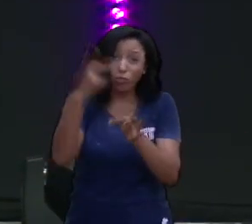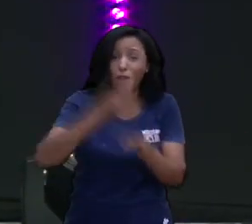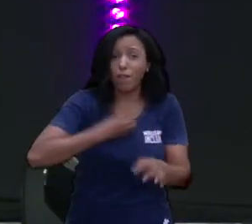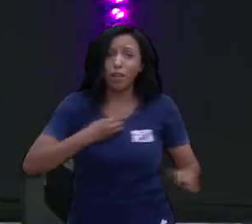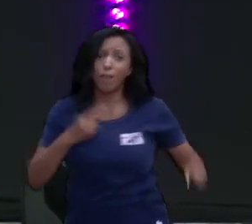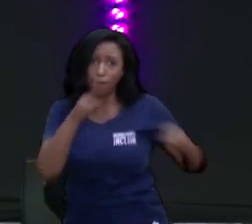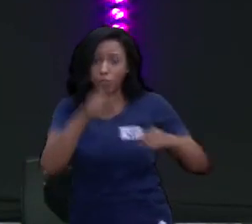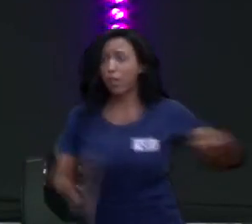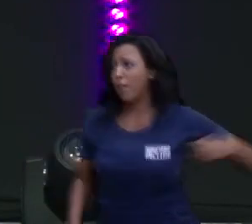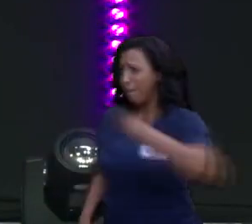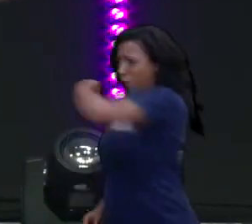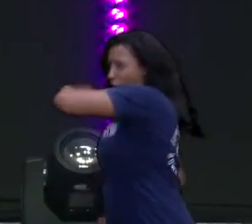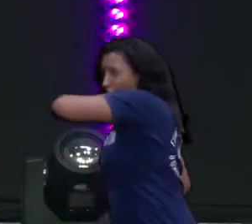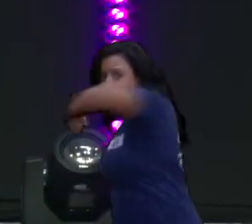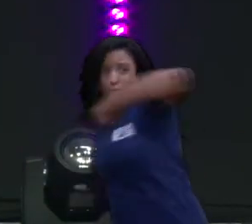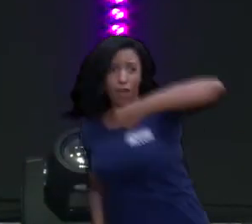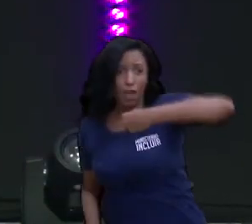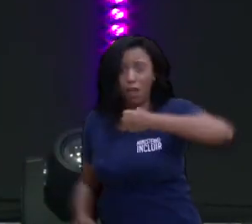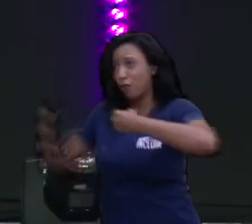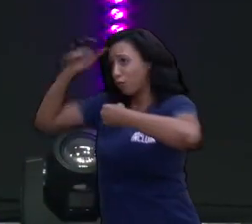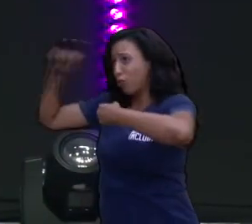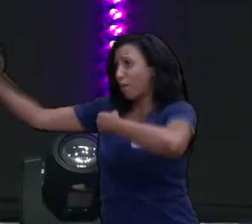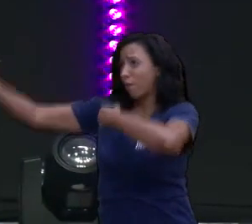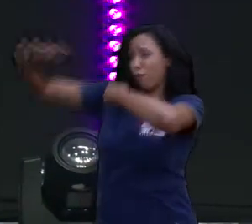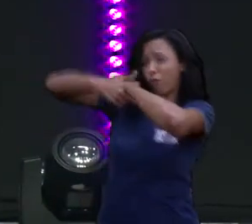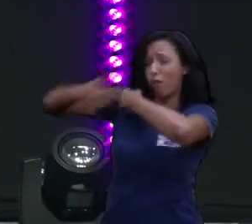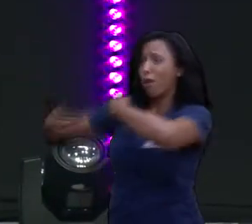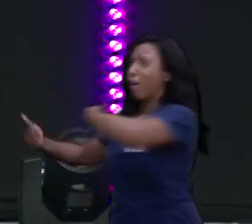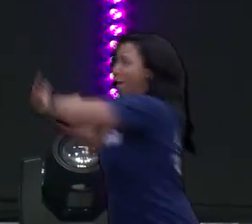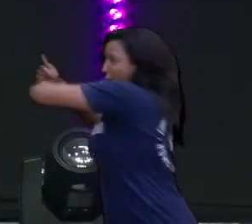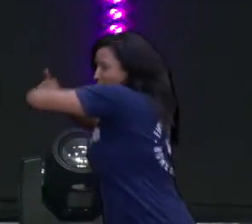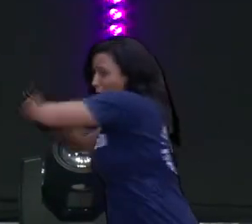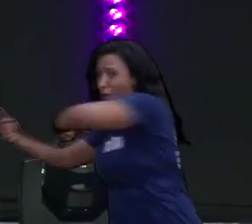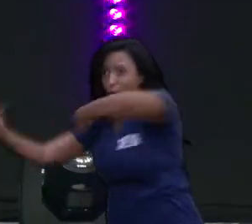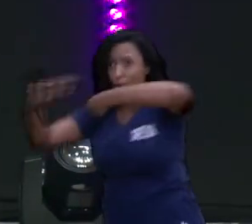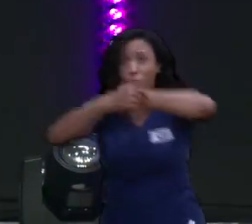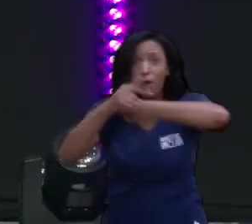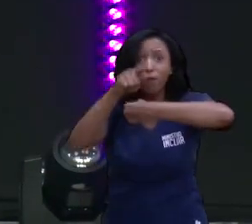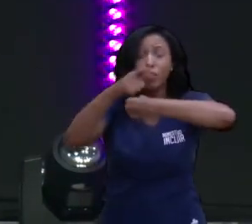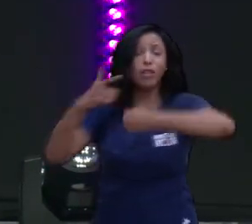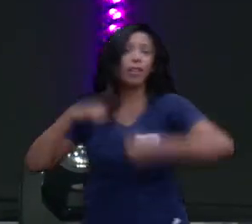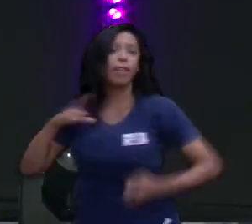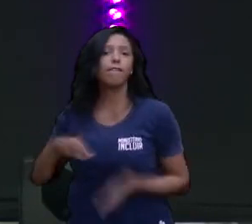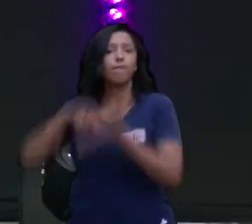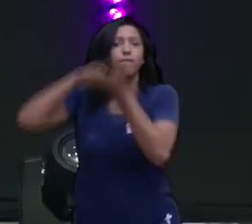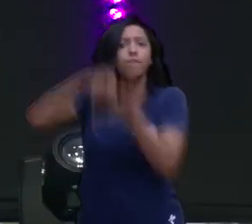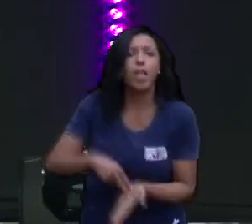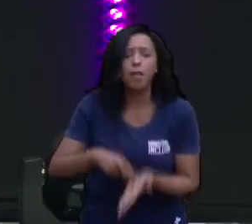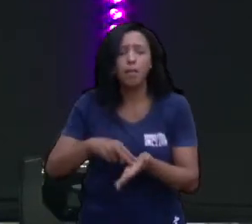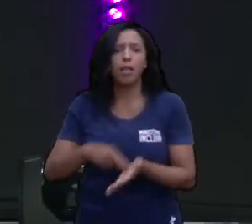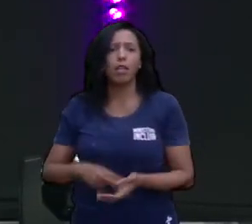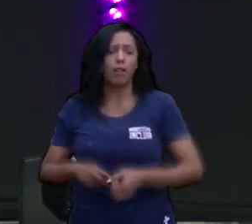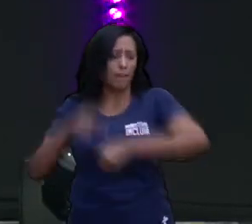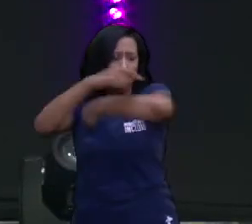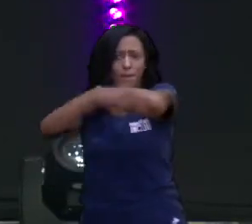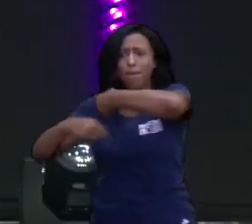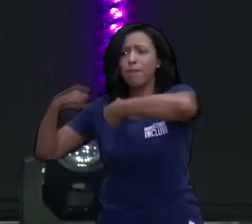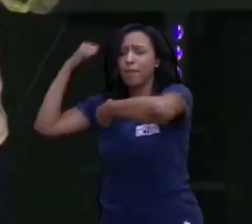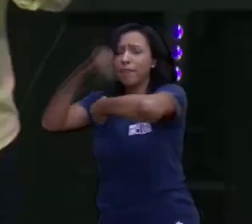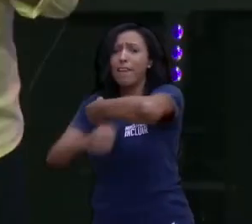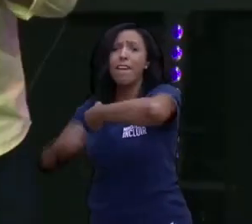da salvação gente salvação capacete o lugar da guerra e na mente